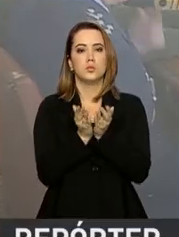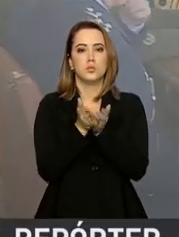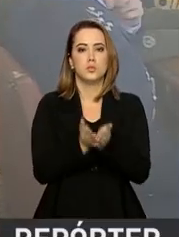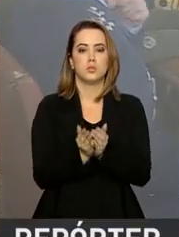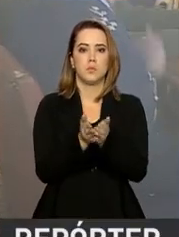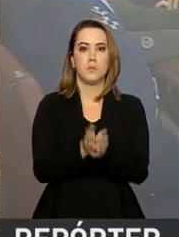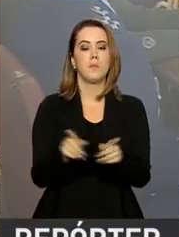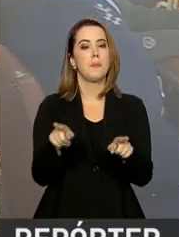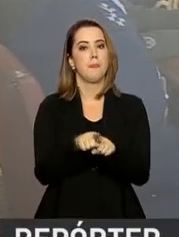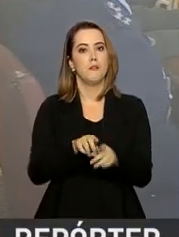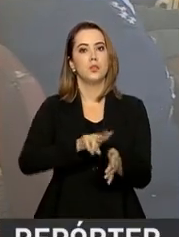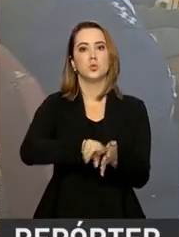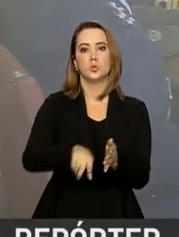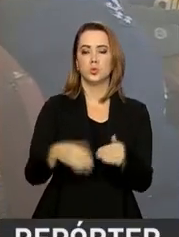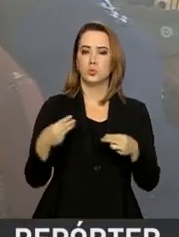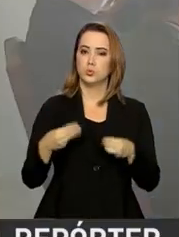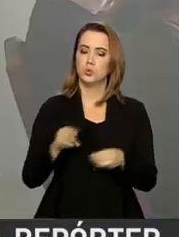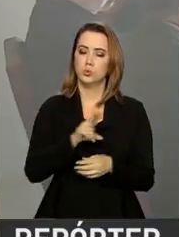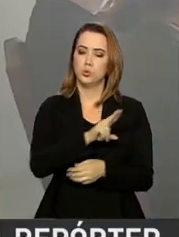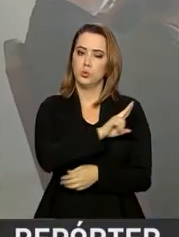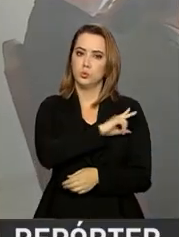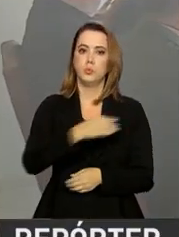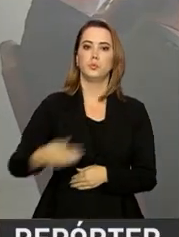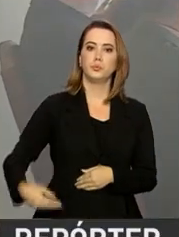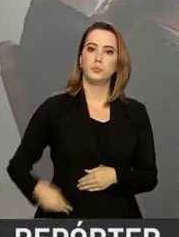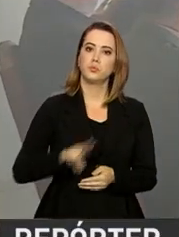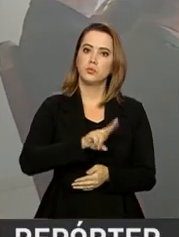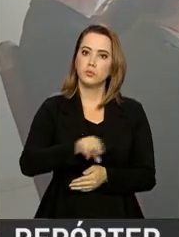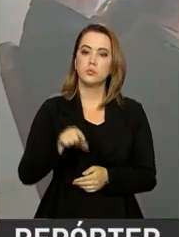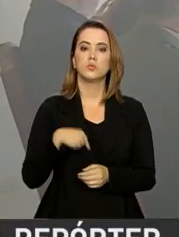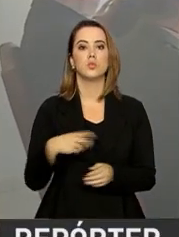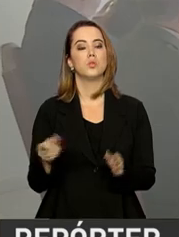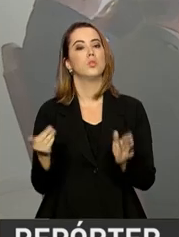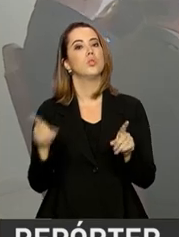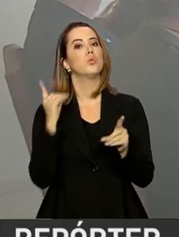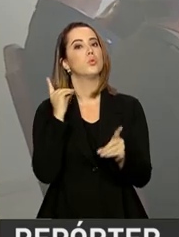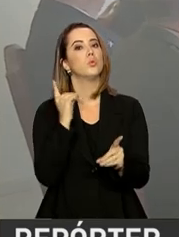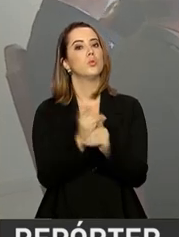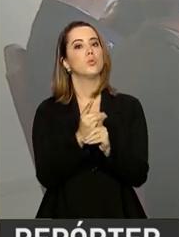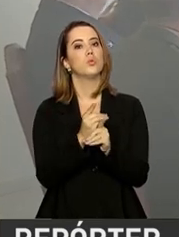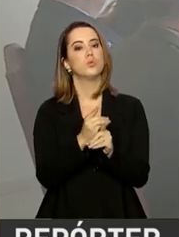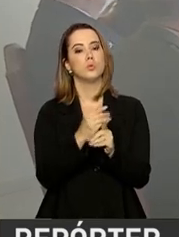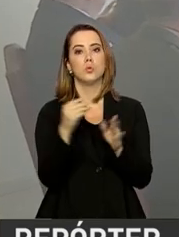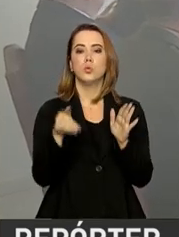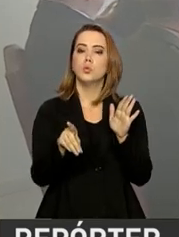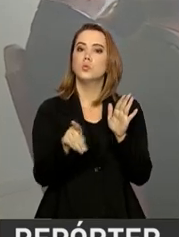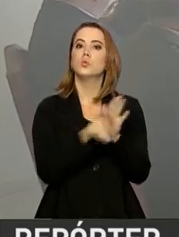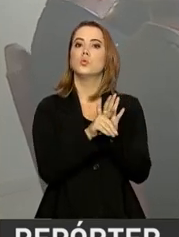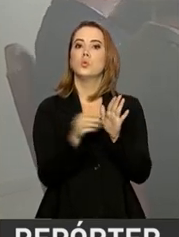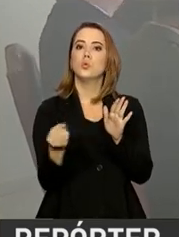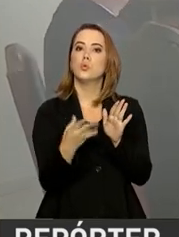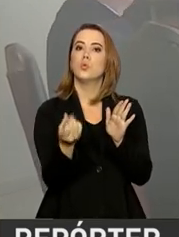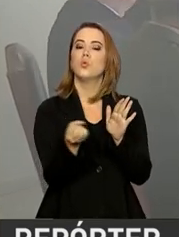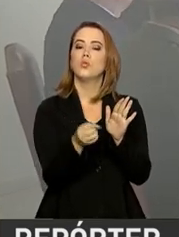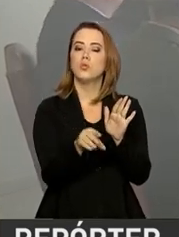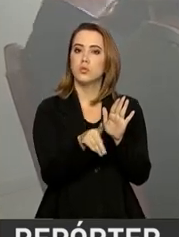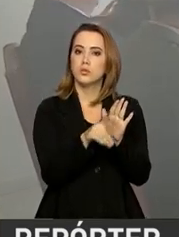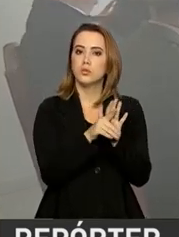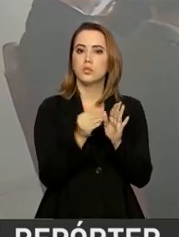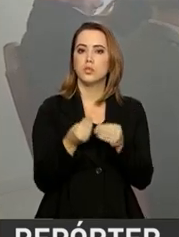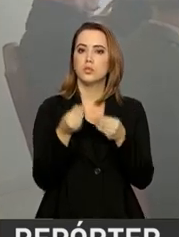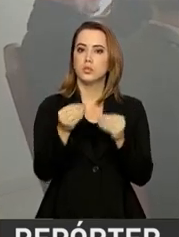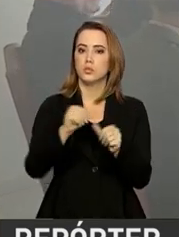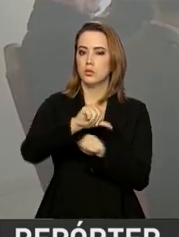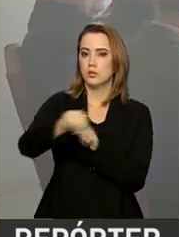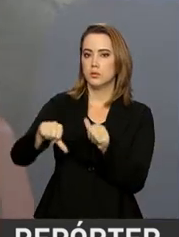casa civil no enquanto temer assinou o Decreto que devolve às Forças Armadas funções administrativas internas